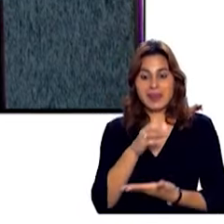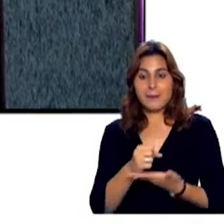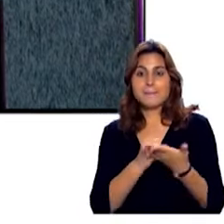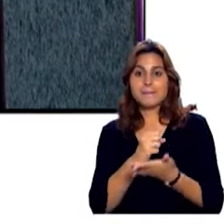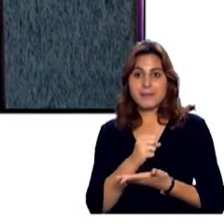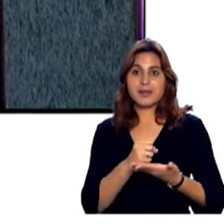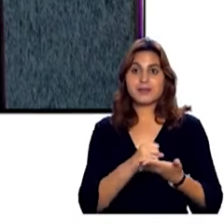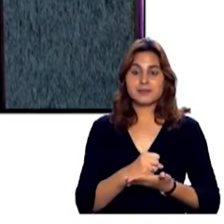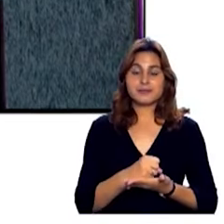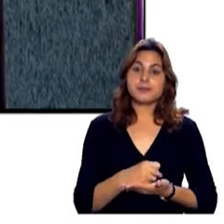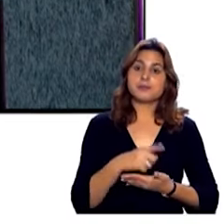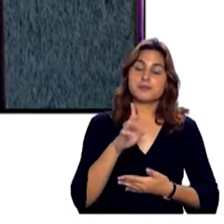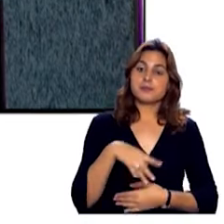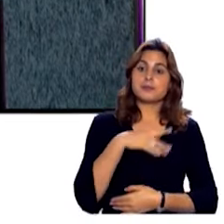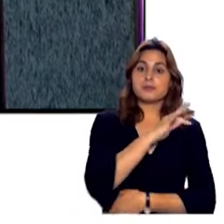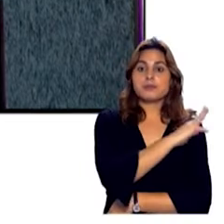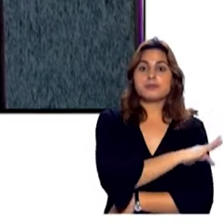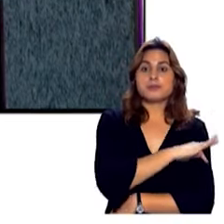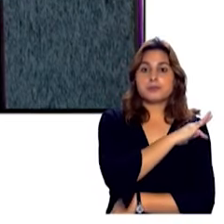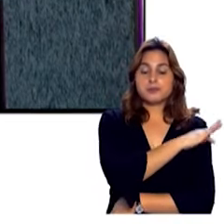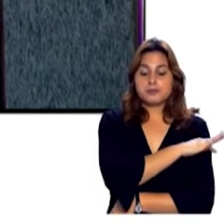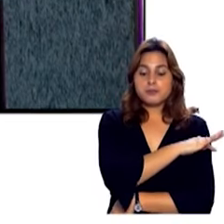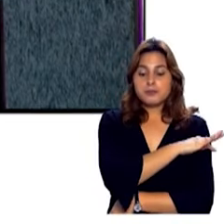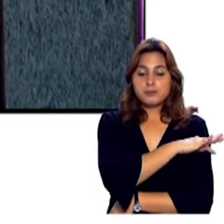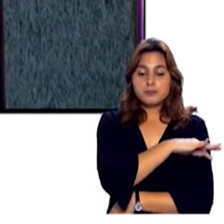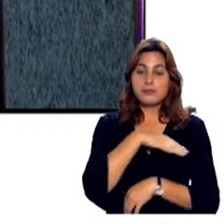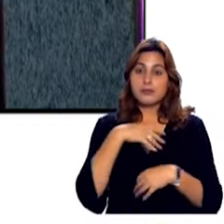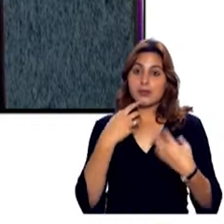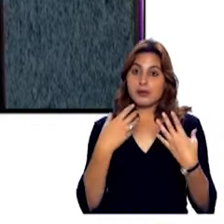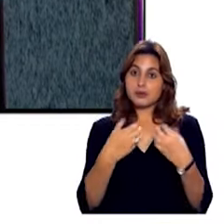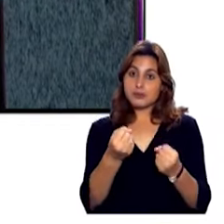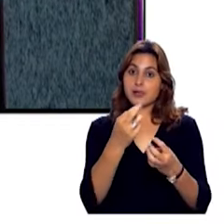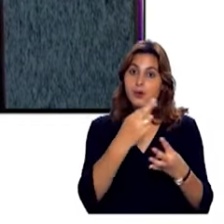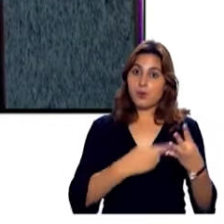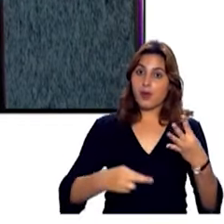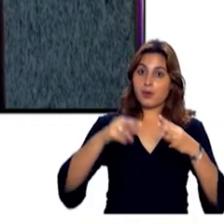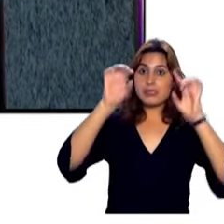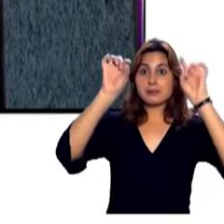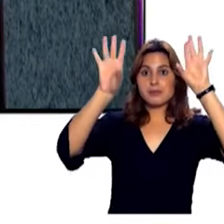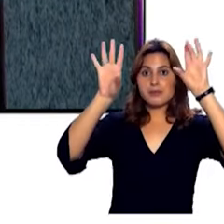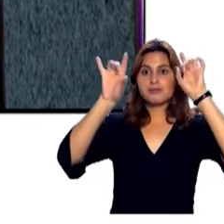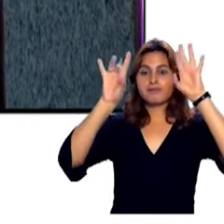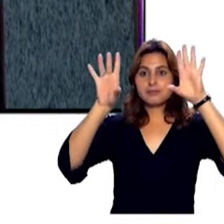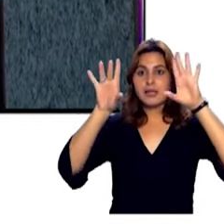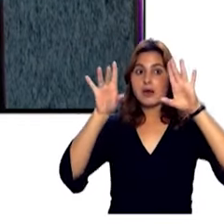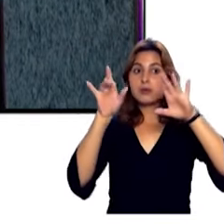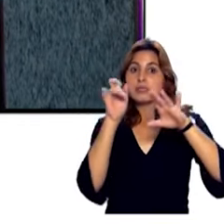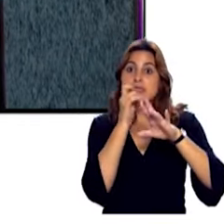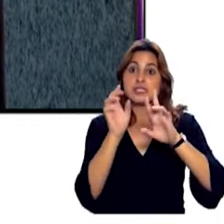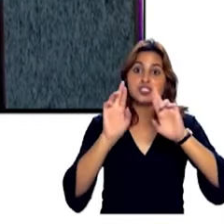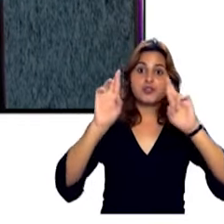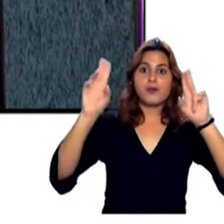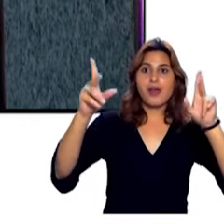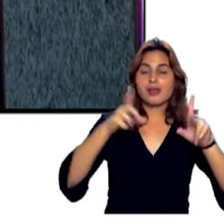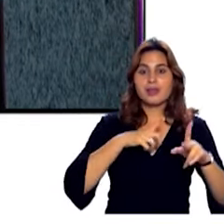a técnica da admissão do recurso especial com base em divergência